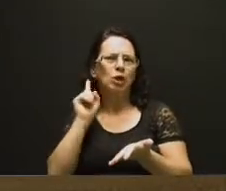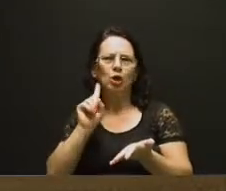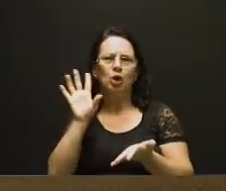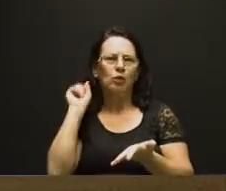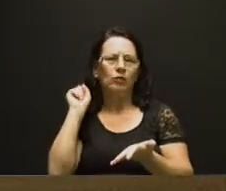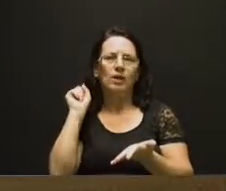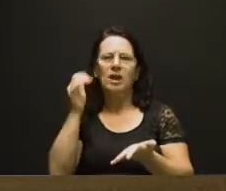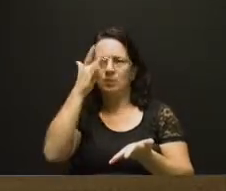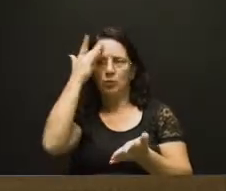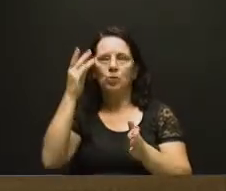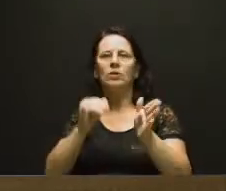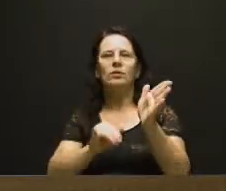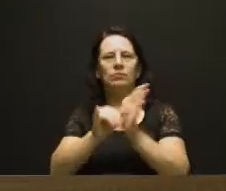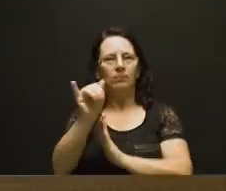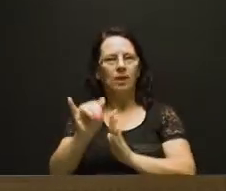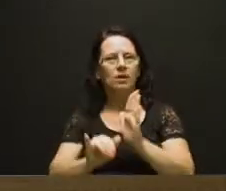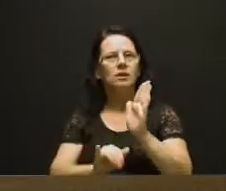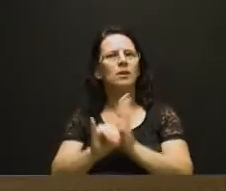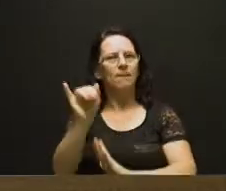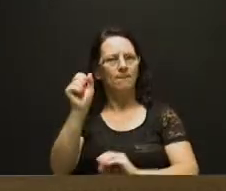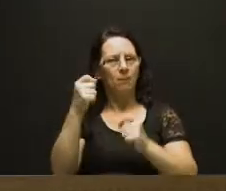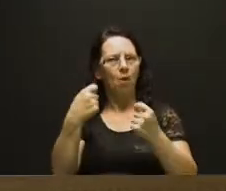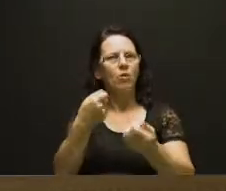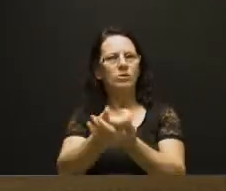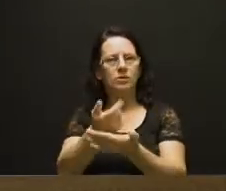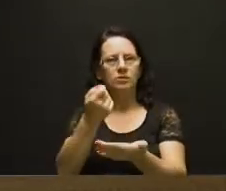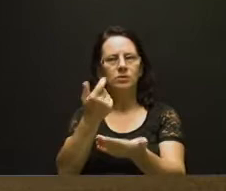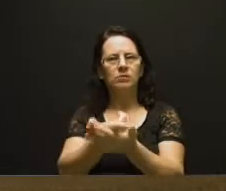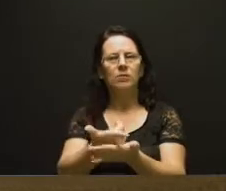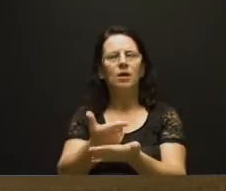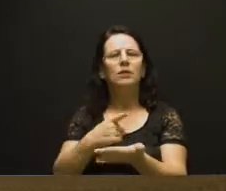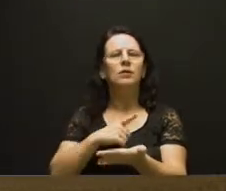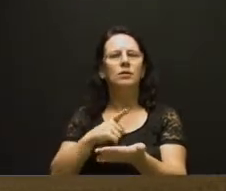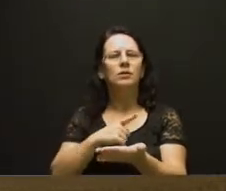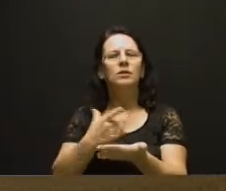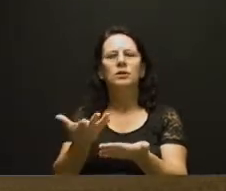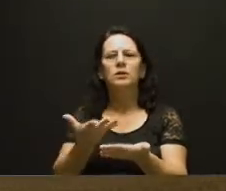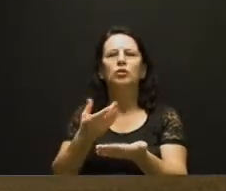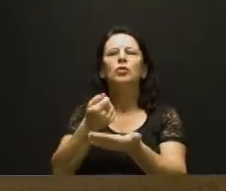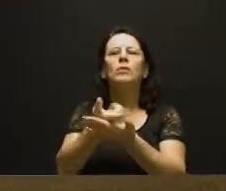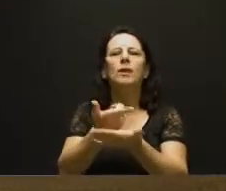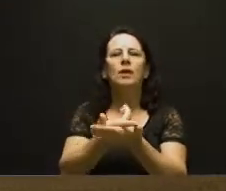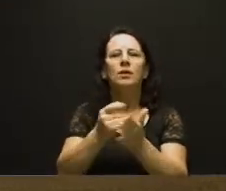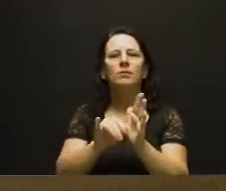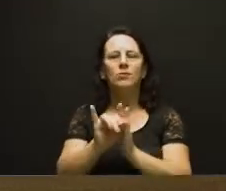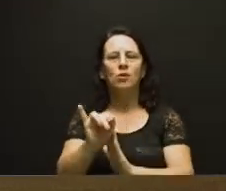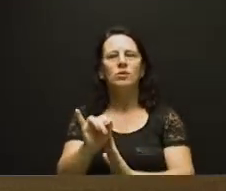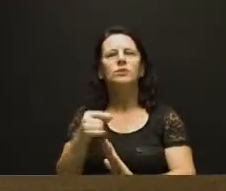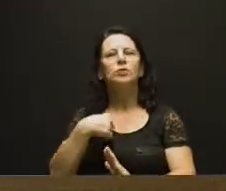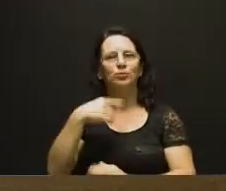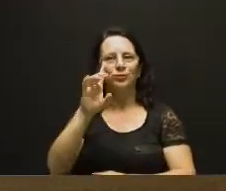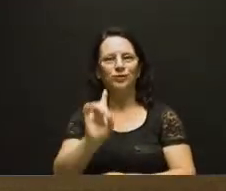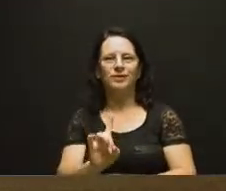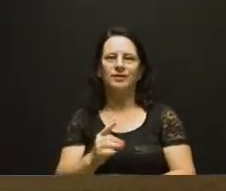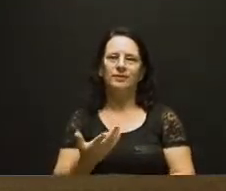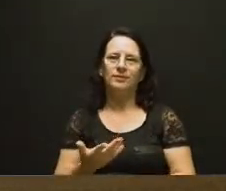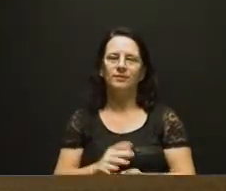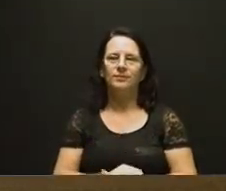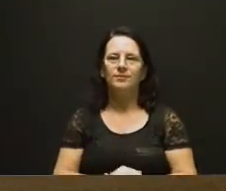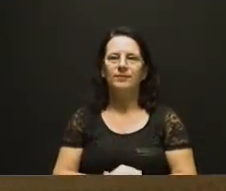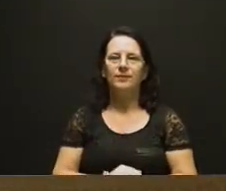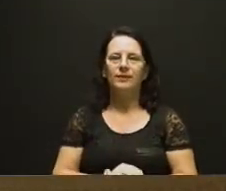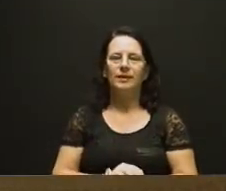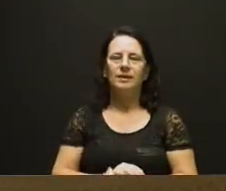e têm a percepção de que não se retribui e benefícios mas a questão não é